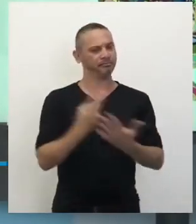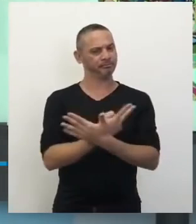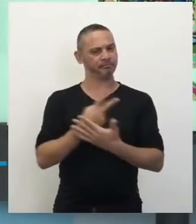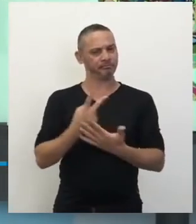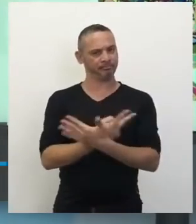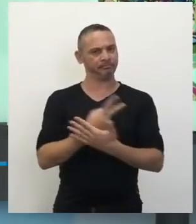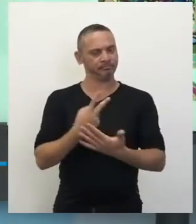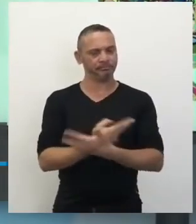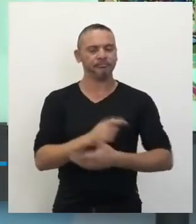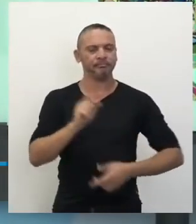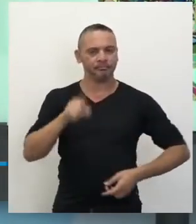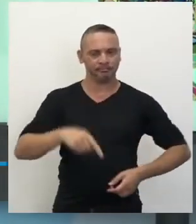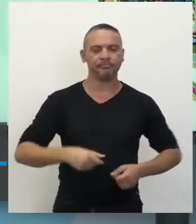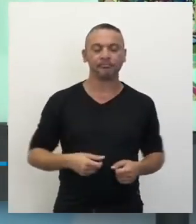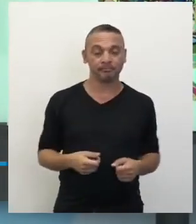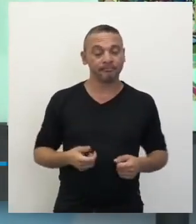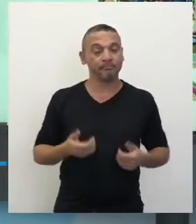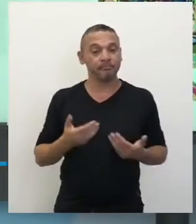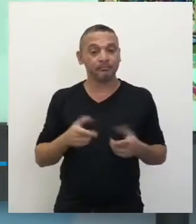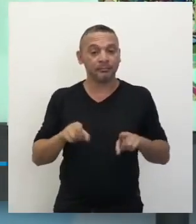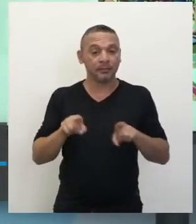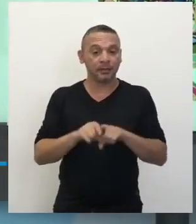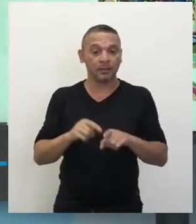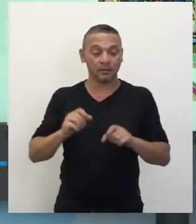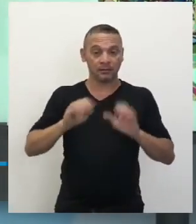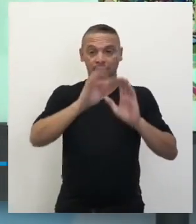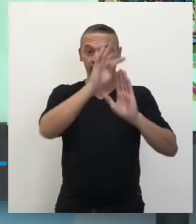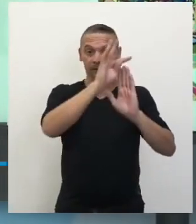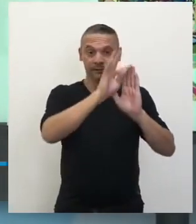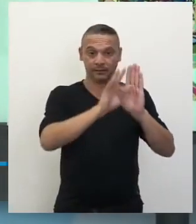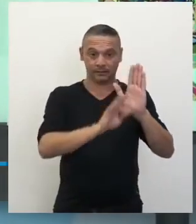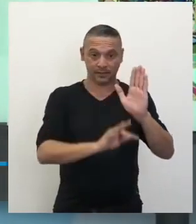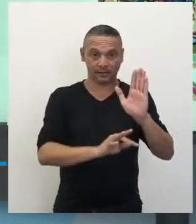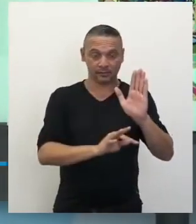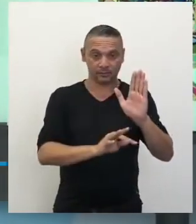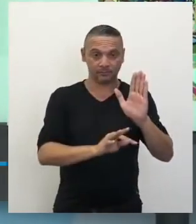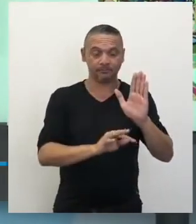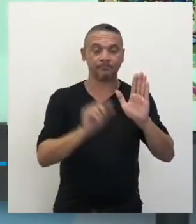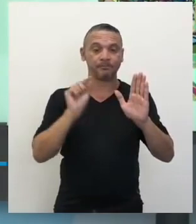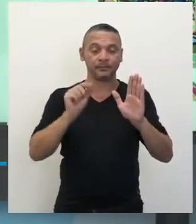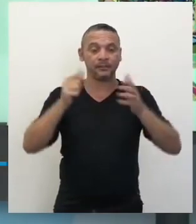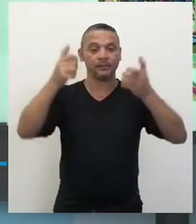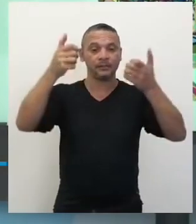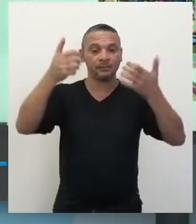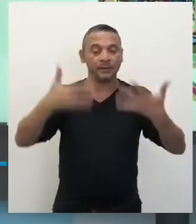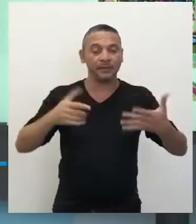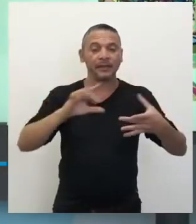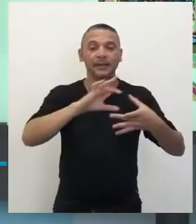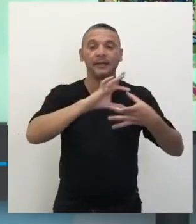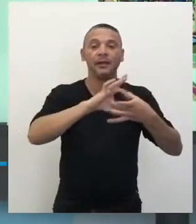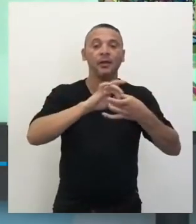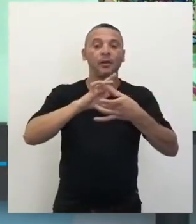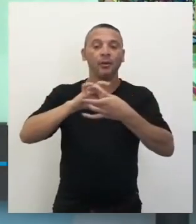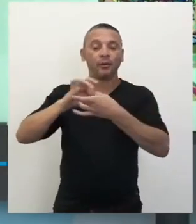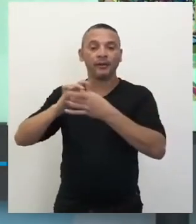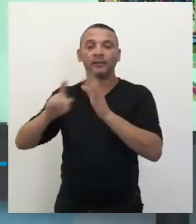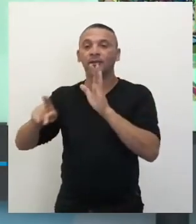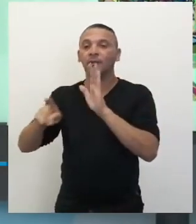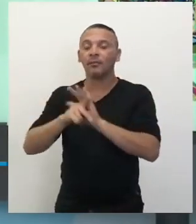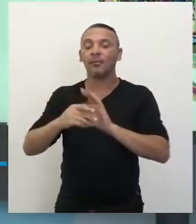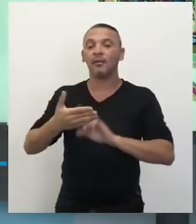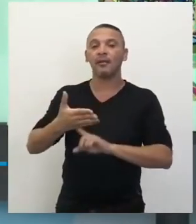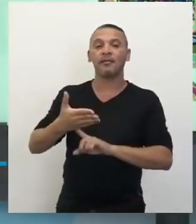modo negativo. E aí agora nós temos um texto, esse texto eu pensei no contexto de